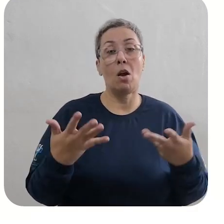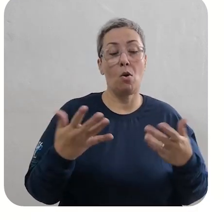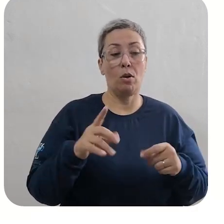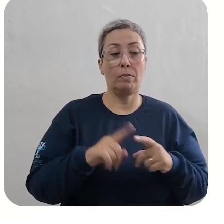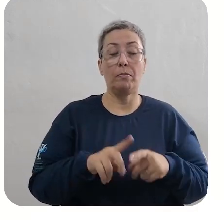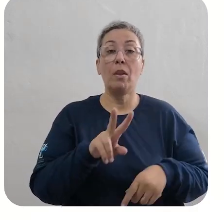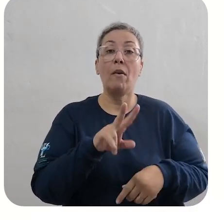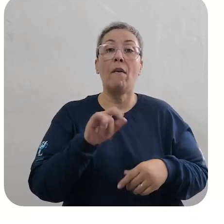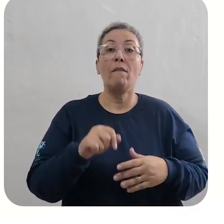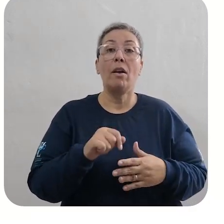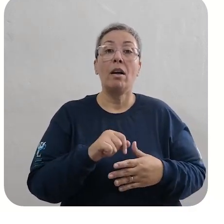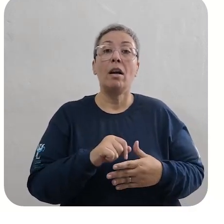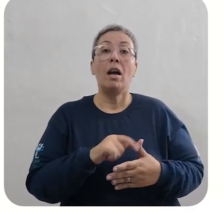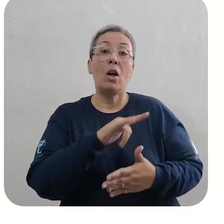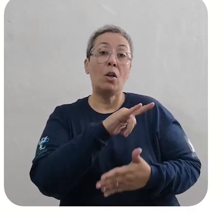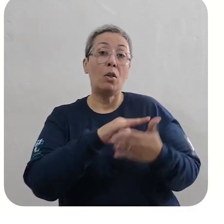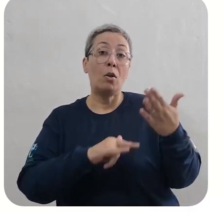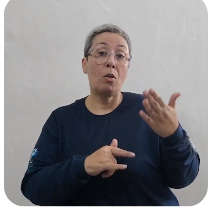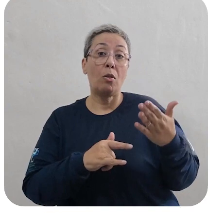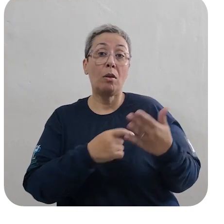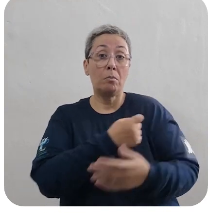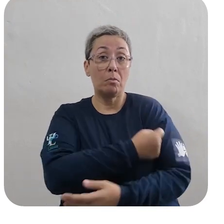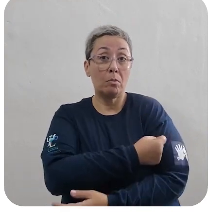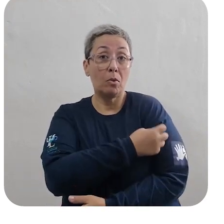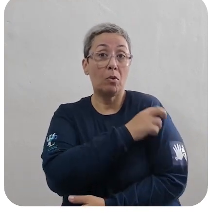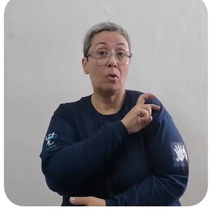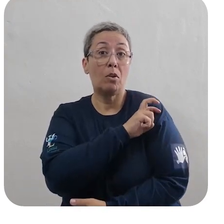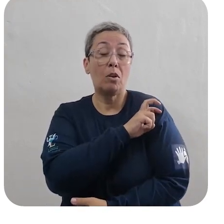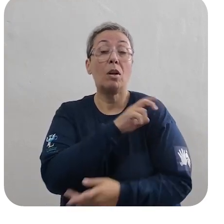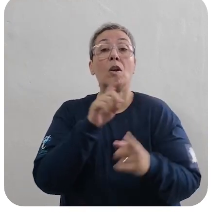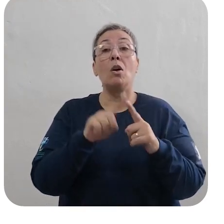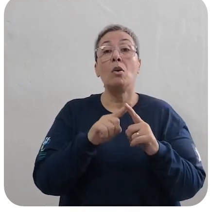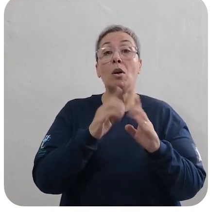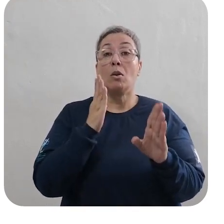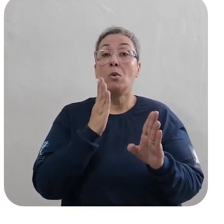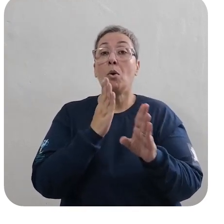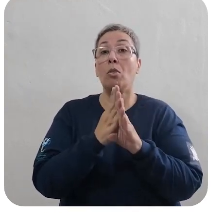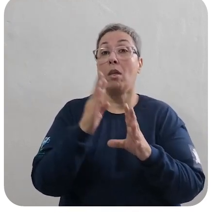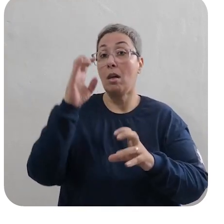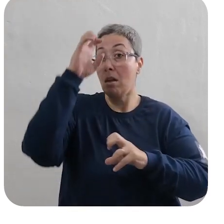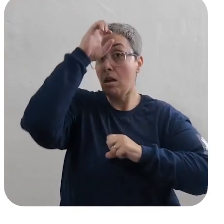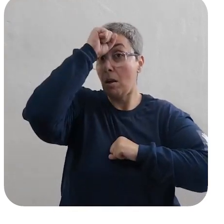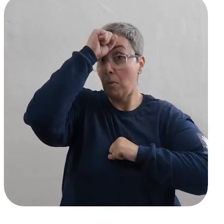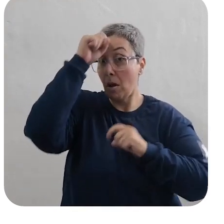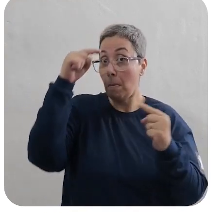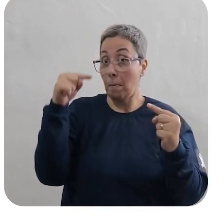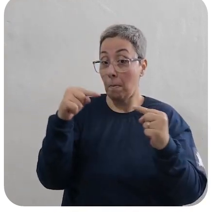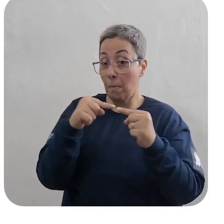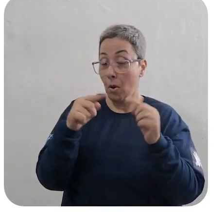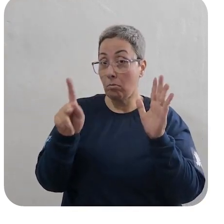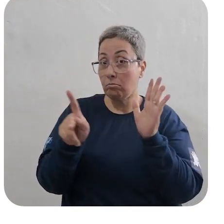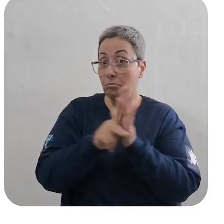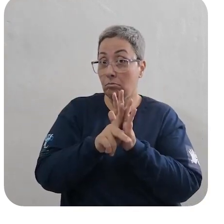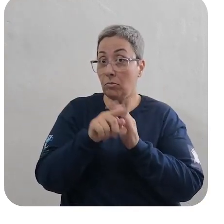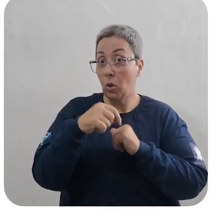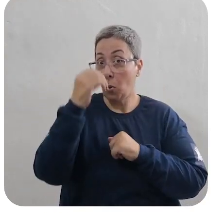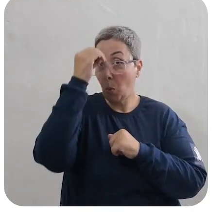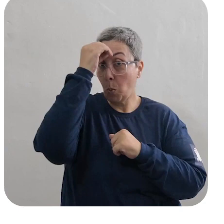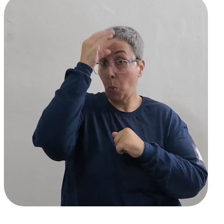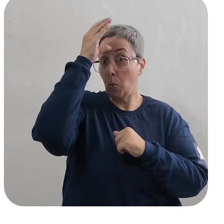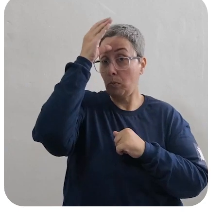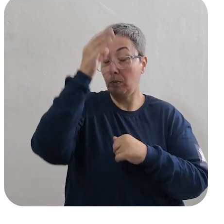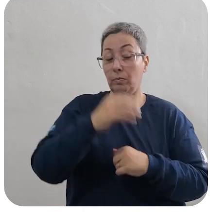Agora, vamos ao documento do ensino fundamental e encontrar as aprendizagens referentes a esse